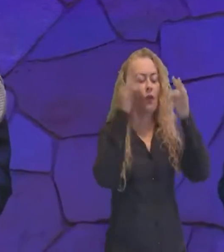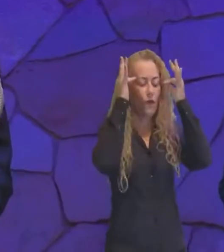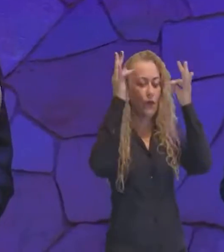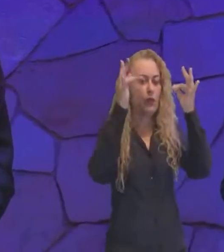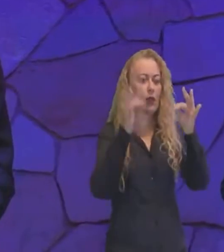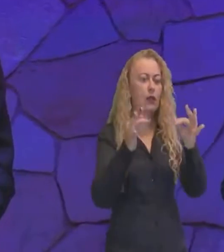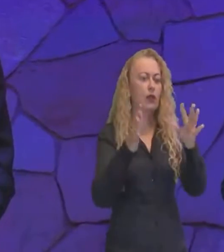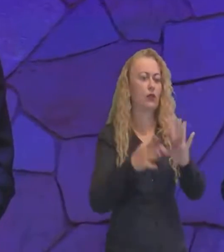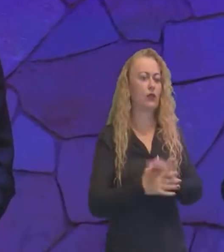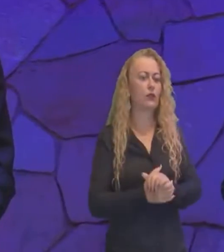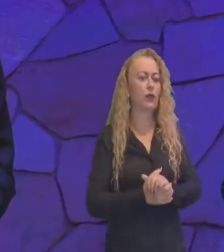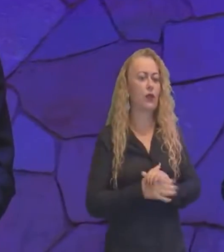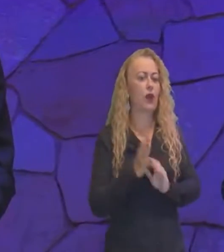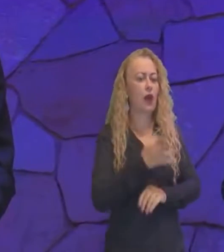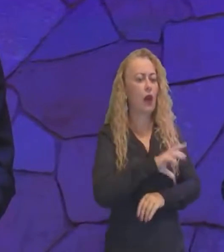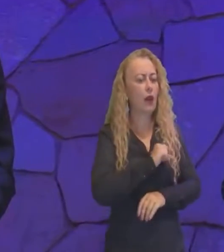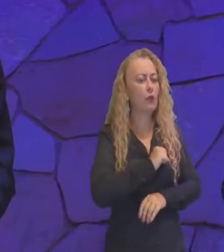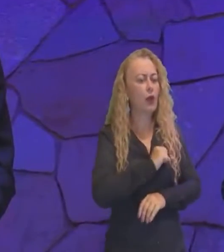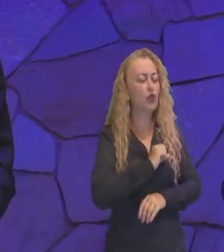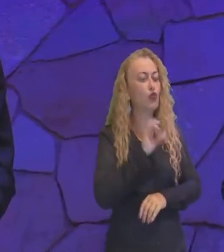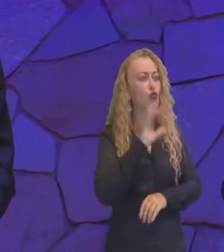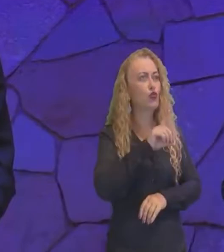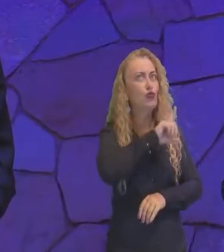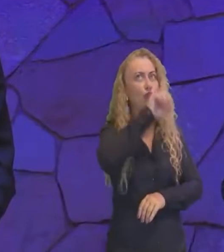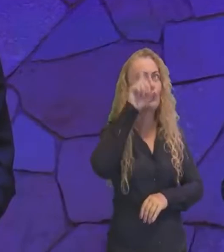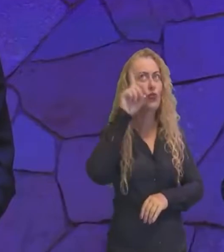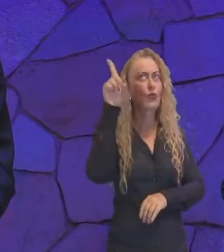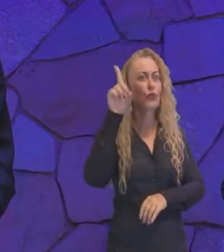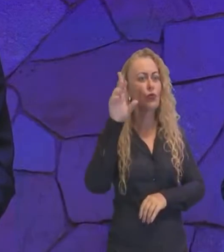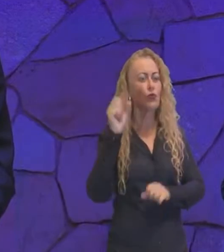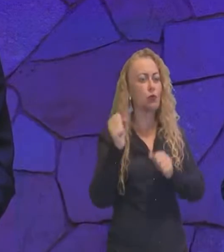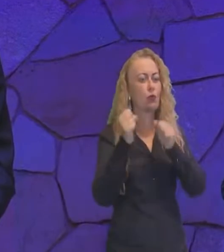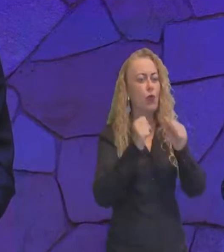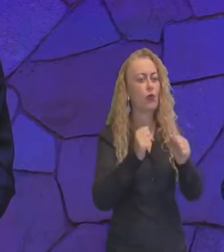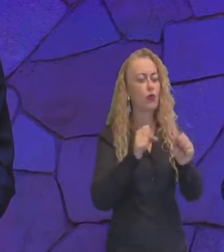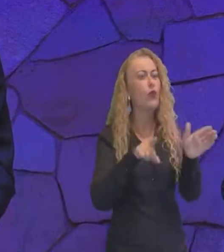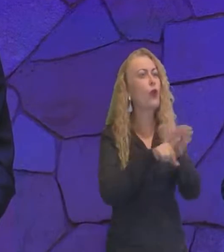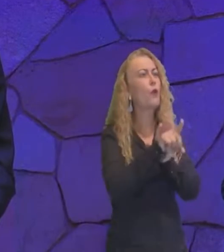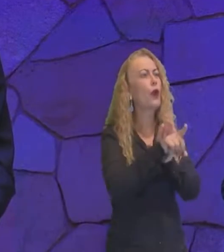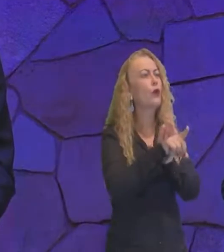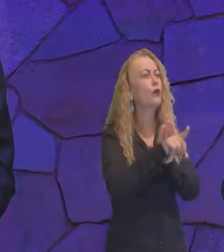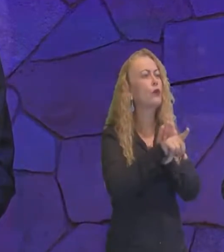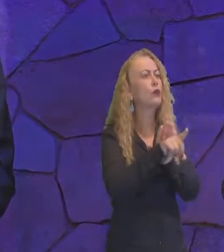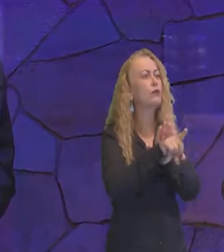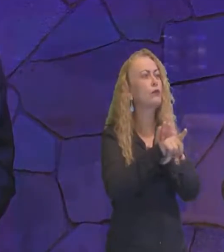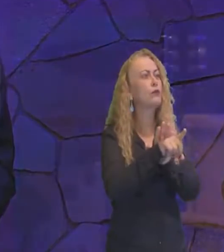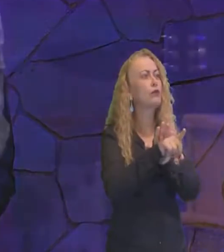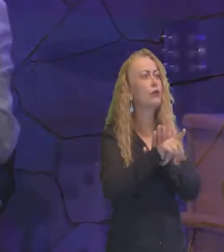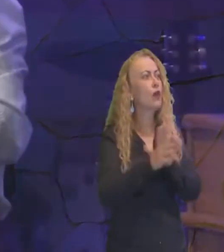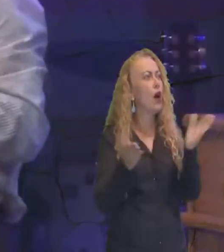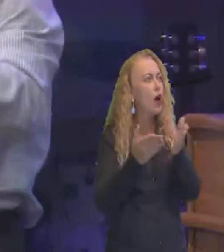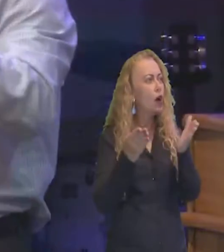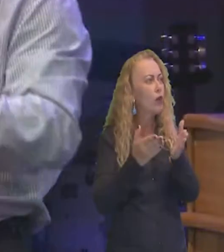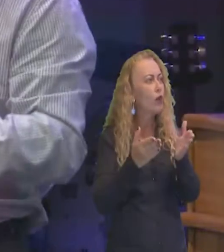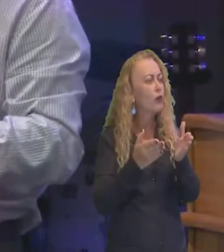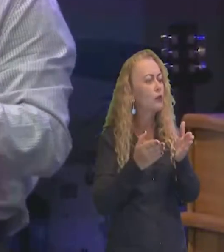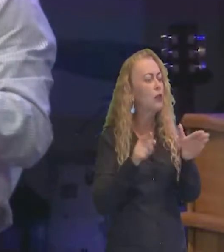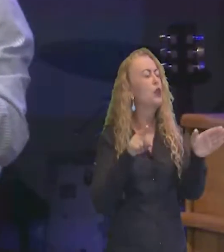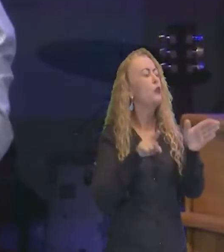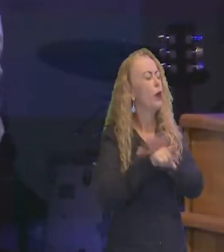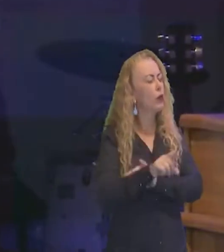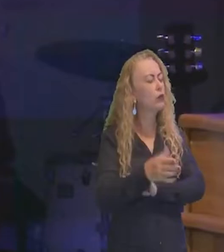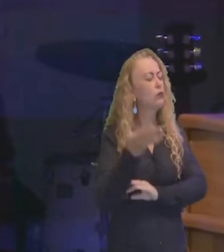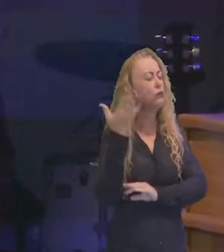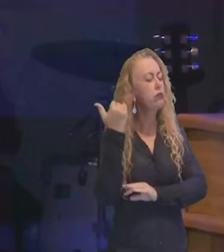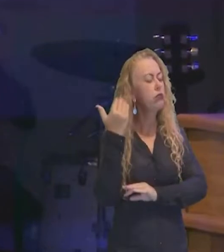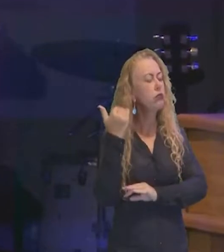fidelidade. Queridos, só em Jesus. E a pergunta que eu faço, e que eu tenho feito muitas vezes